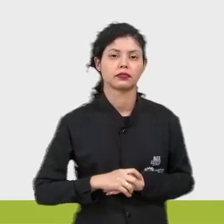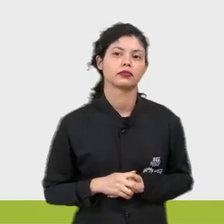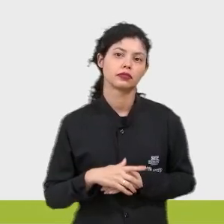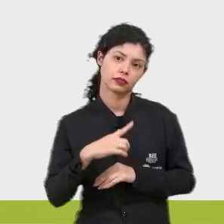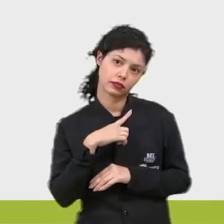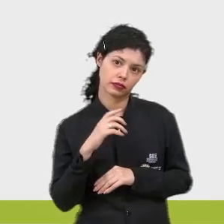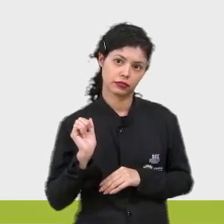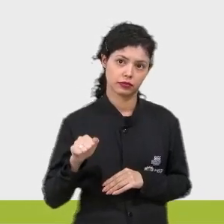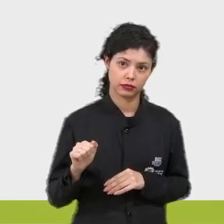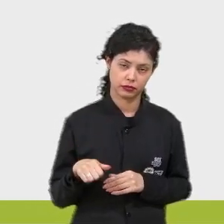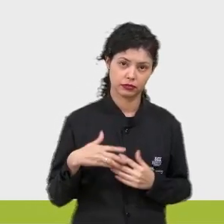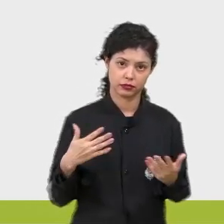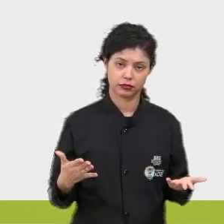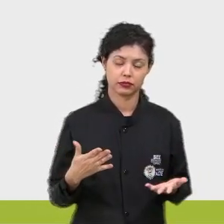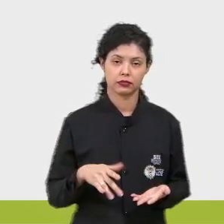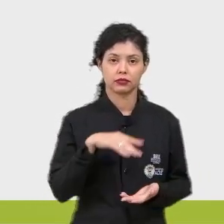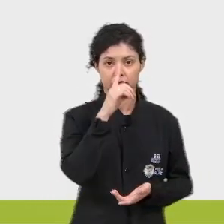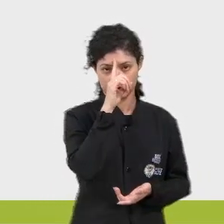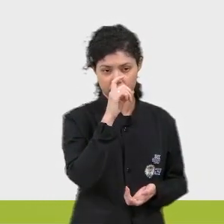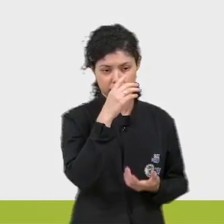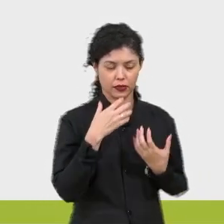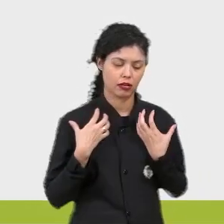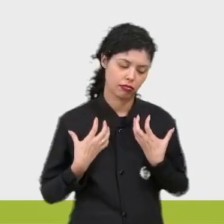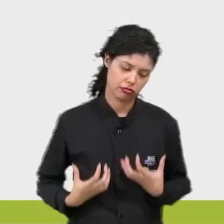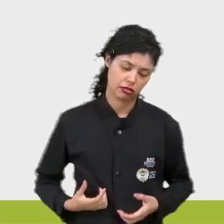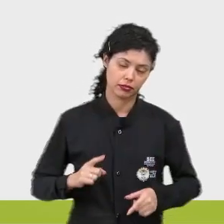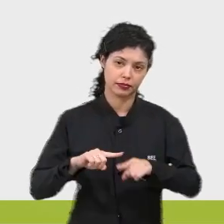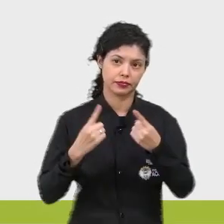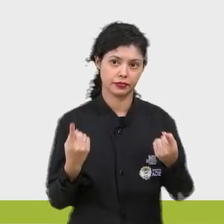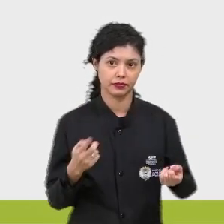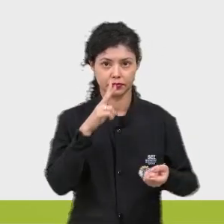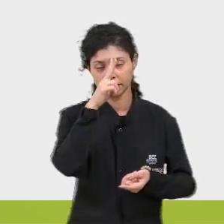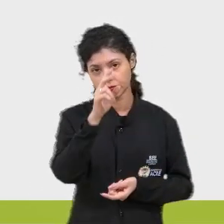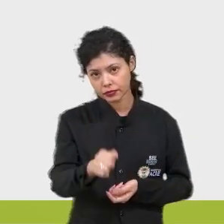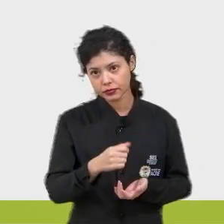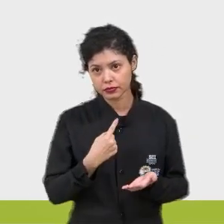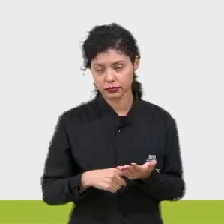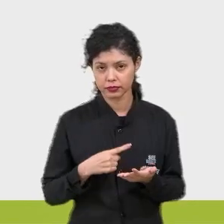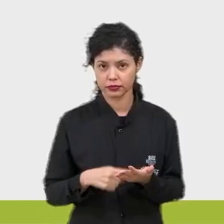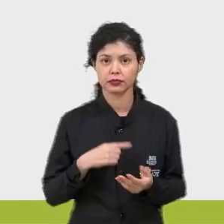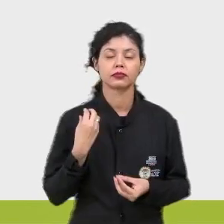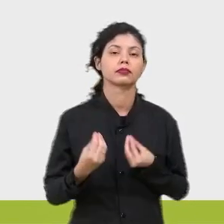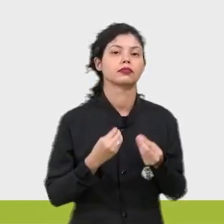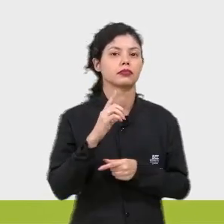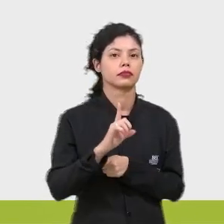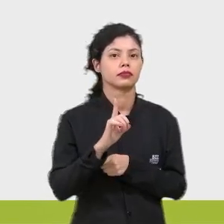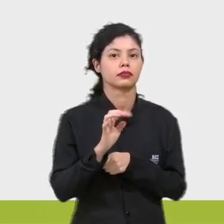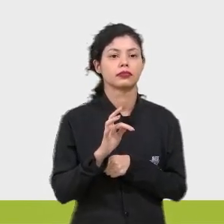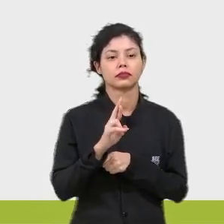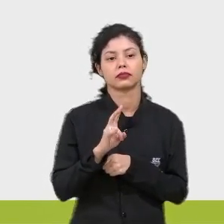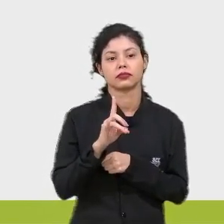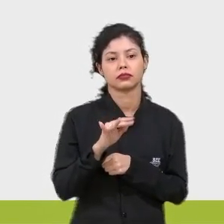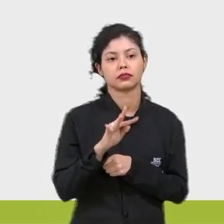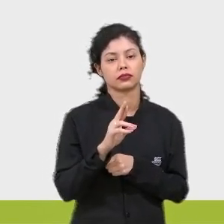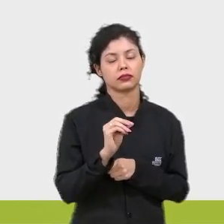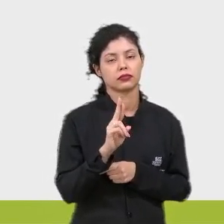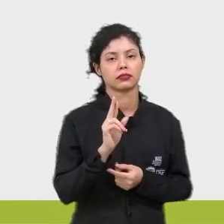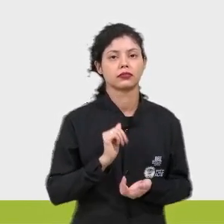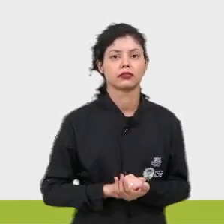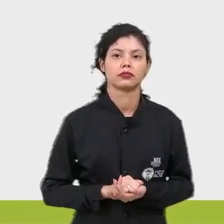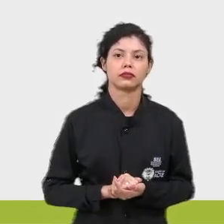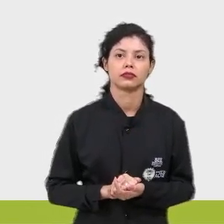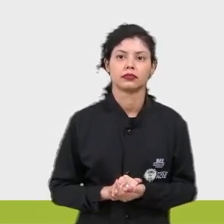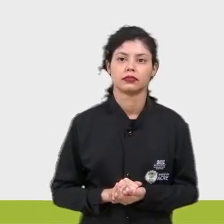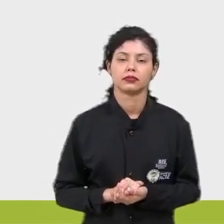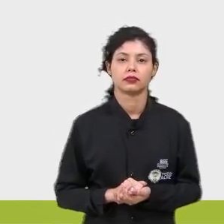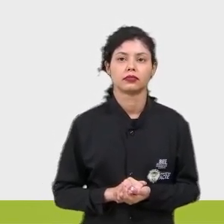Tem sim um médico ali com uma aparência cansada, mas aí eu poderia até considerar como um distrator